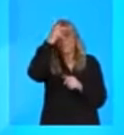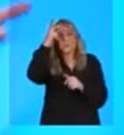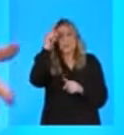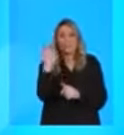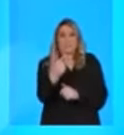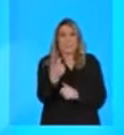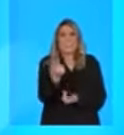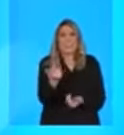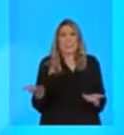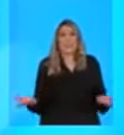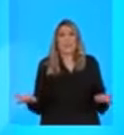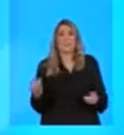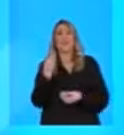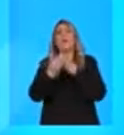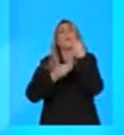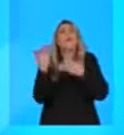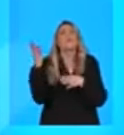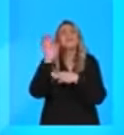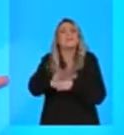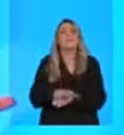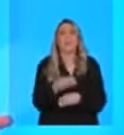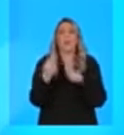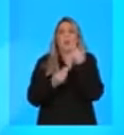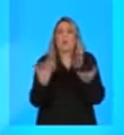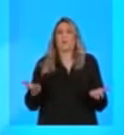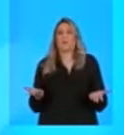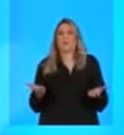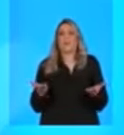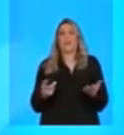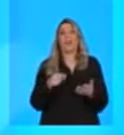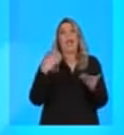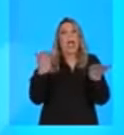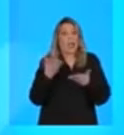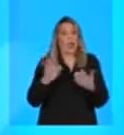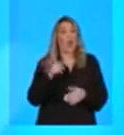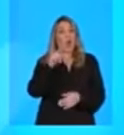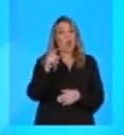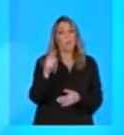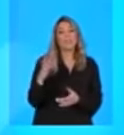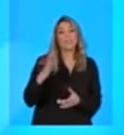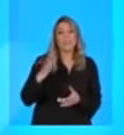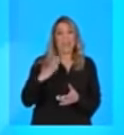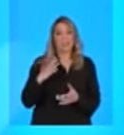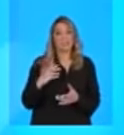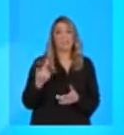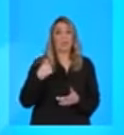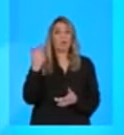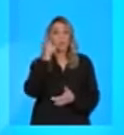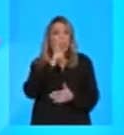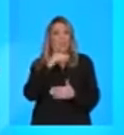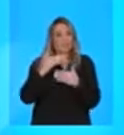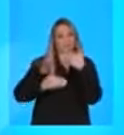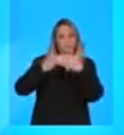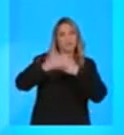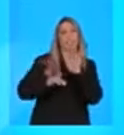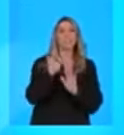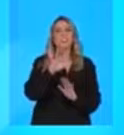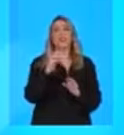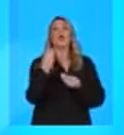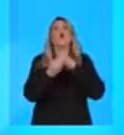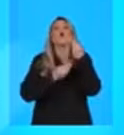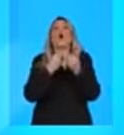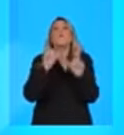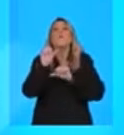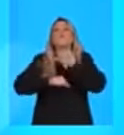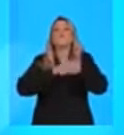tantos problemas graves também no nosso município agora uma cidade sustentável Molão ela se faz por exemplo com a mudança no zoneamento Urbano da